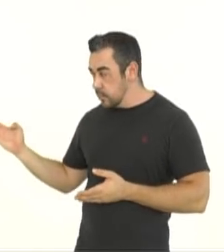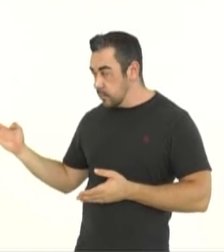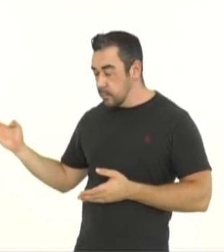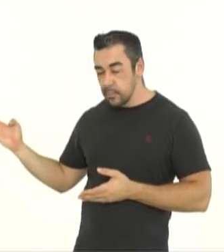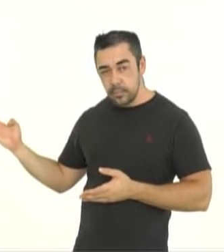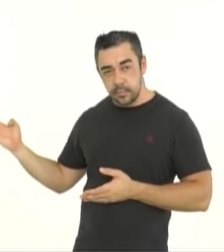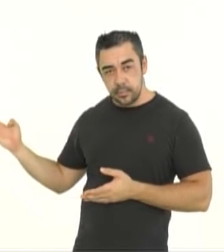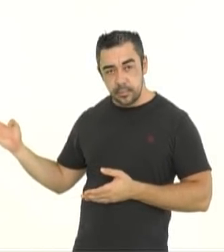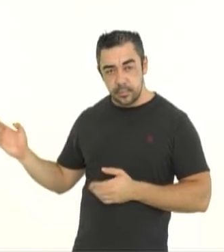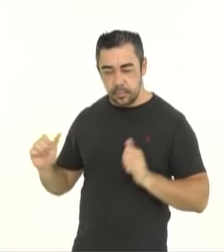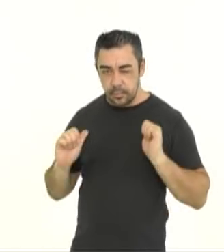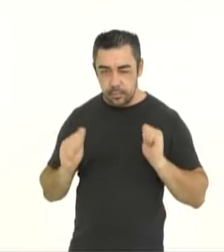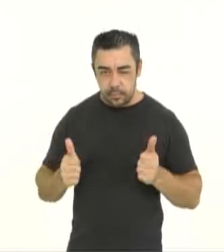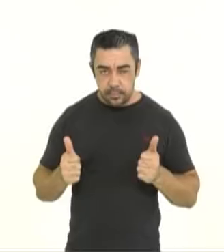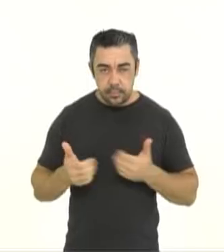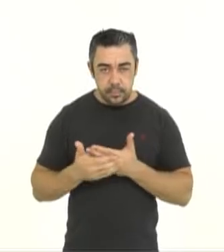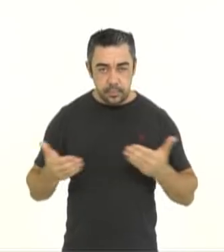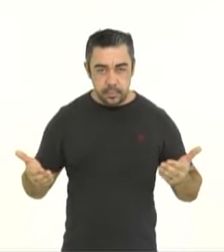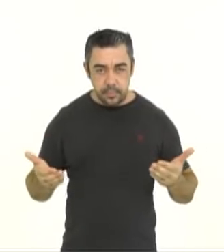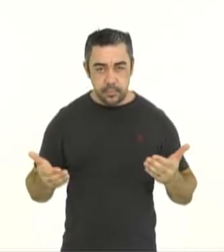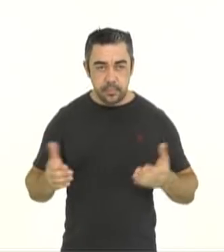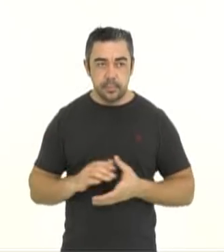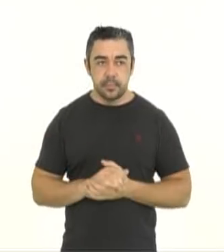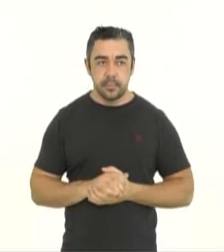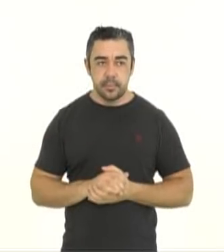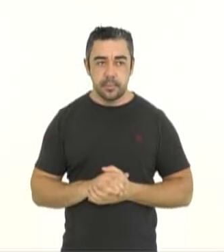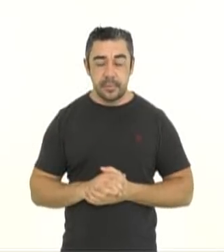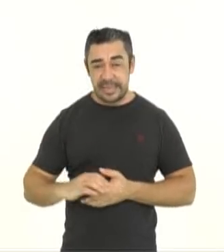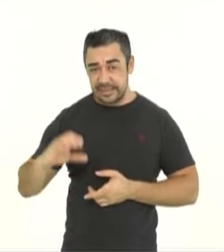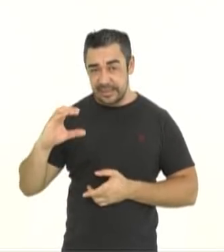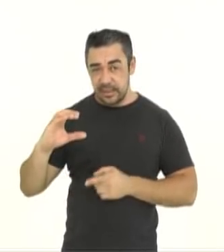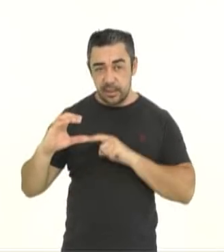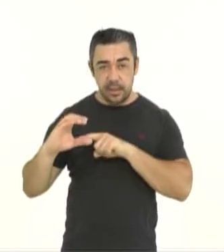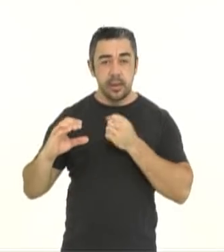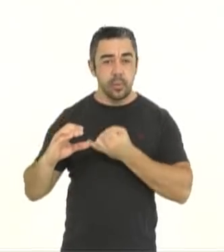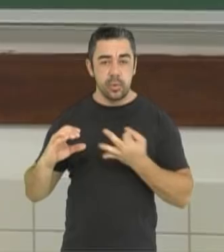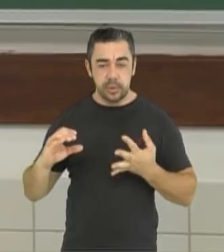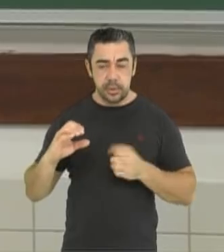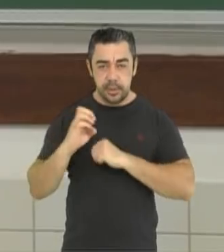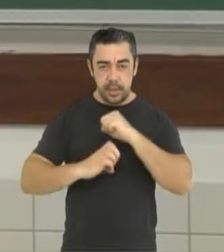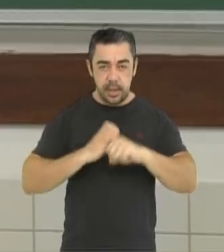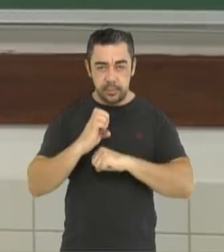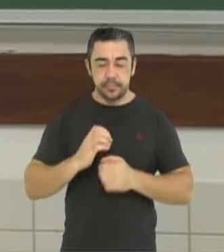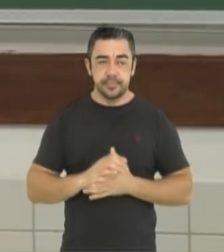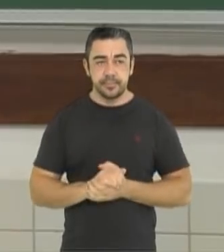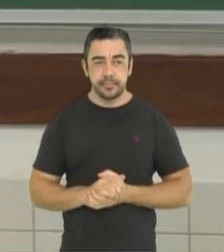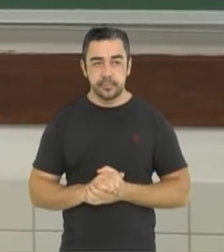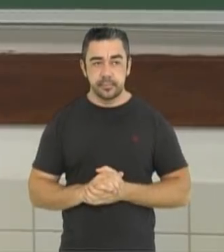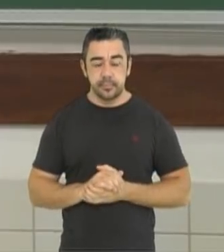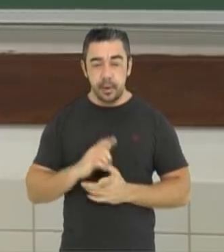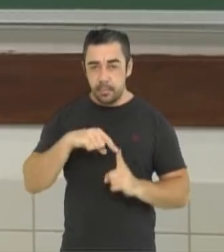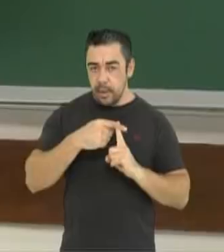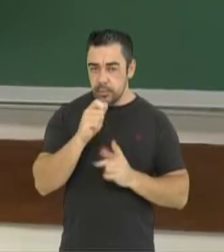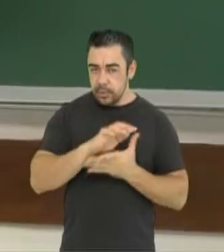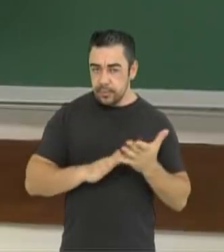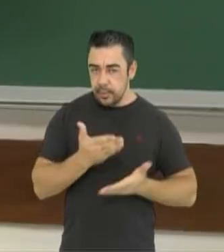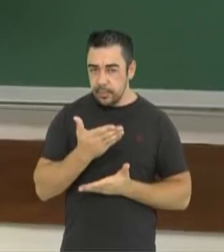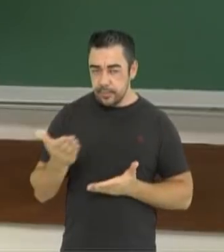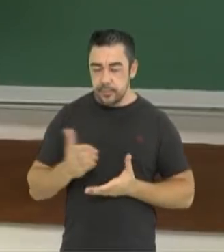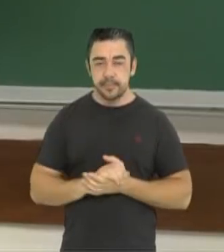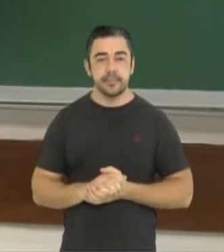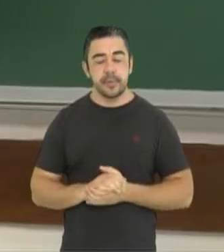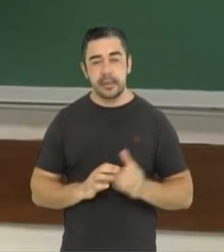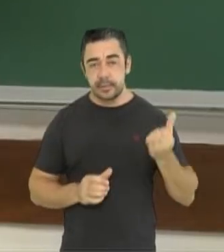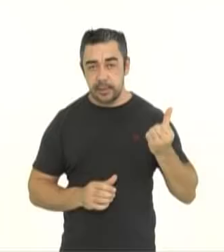vezes 10 na menos 19, C é a carga do elétron, ok? Vamos para mais uma atividade,